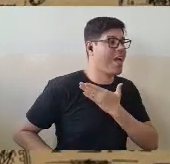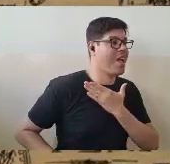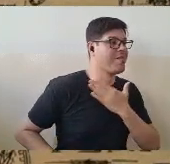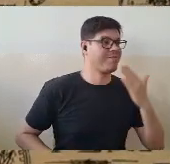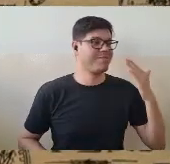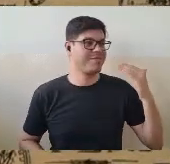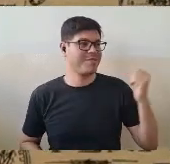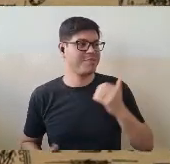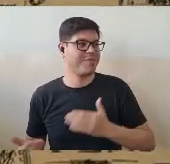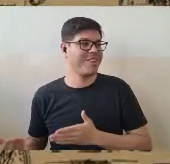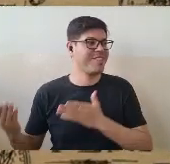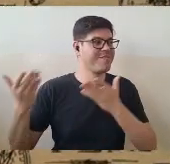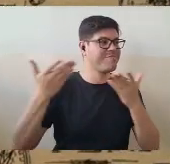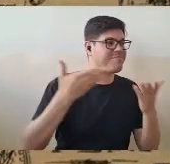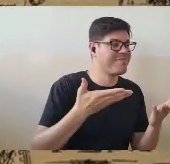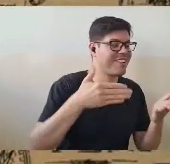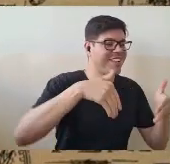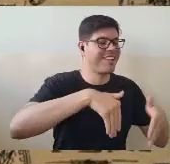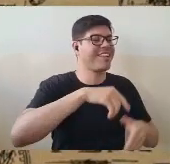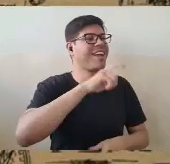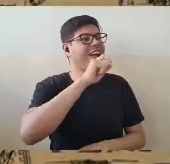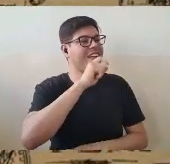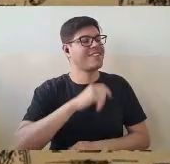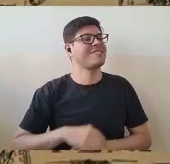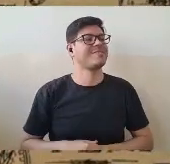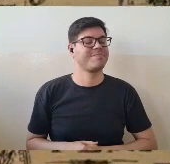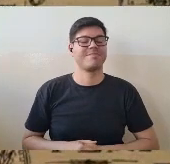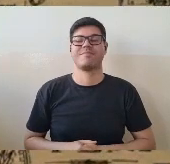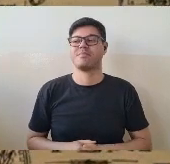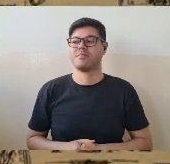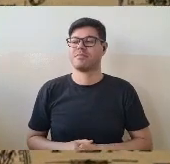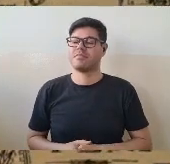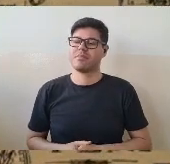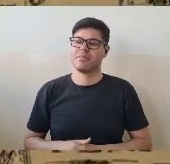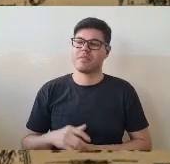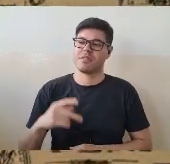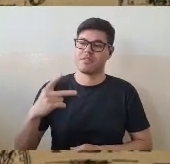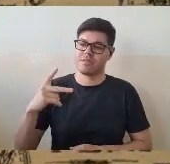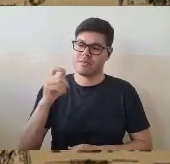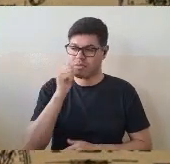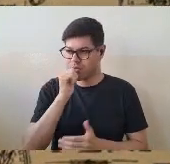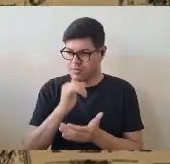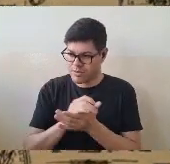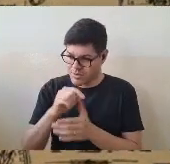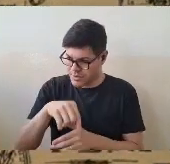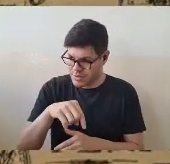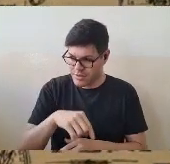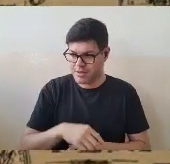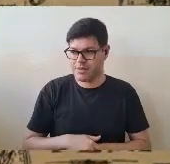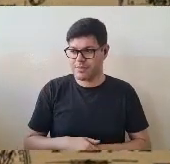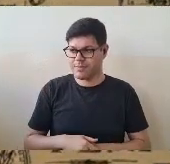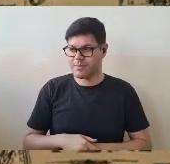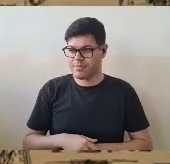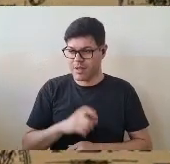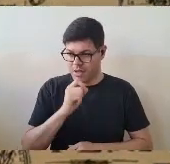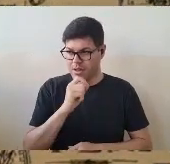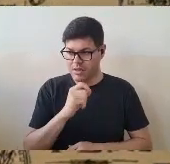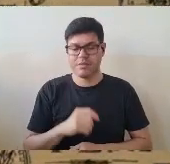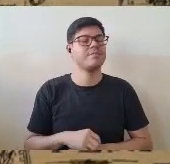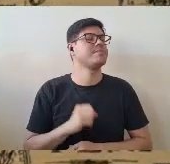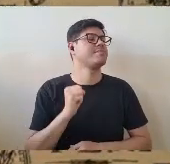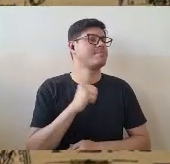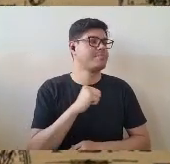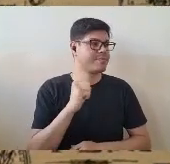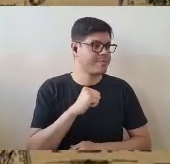entendeu? A sua Isso esposa já era daqui? É daqui, minha esposa é daqui. É daqui, Tá? de Araras. De Araras. É, A filho do Nádia. seu